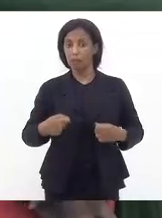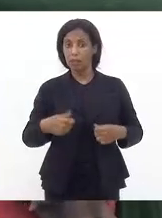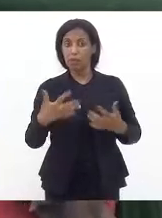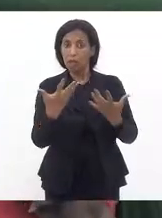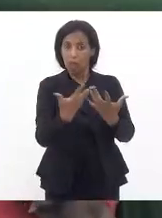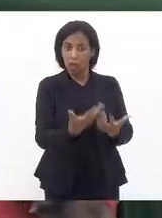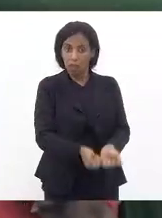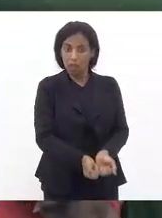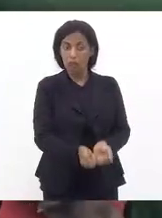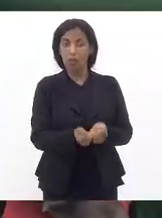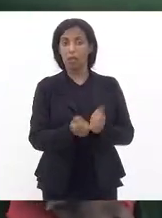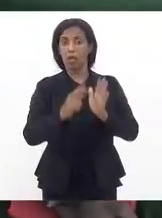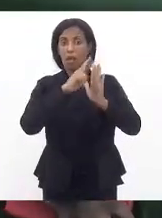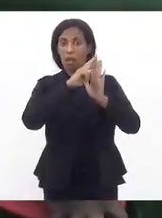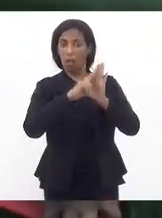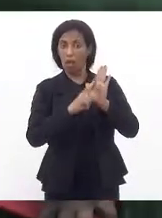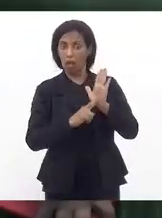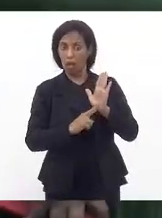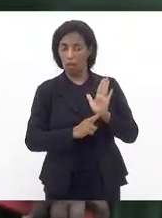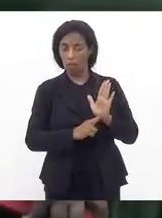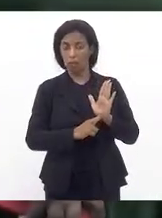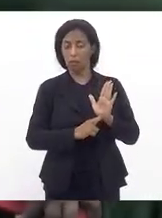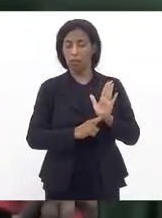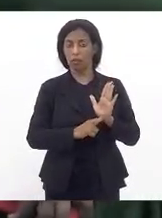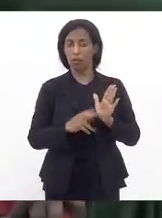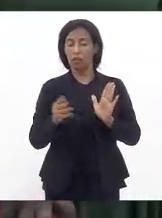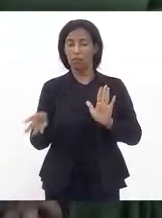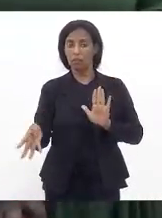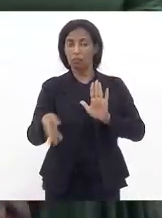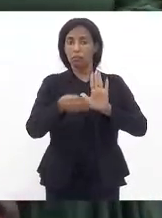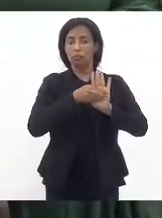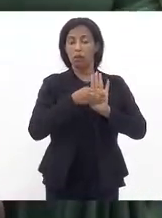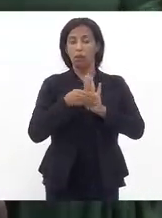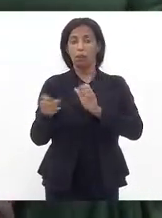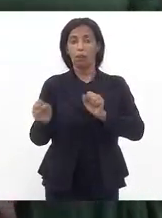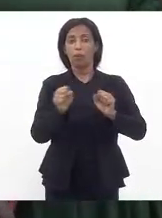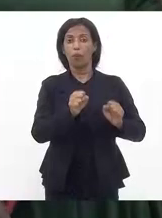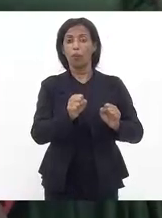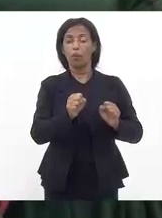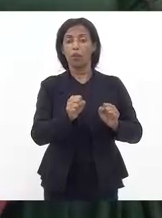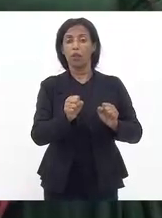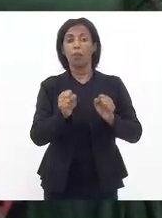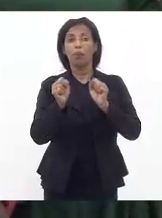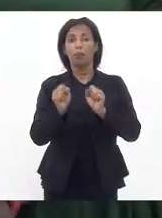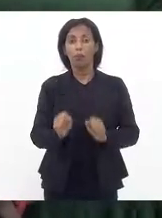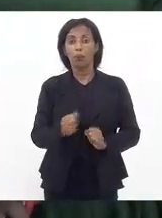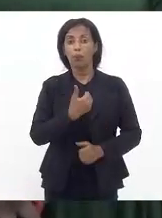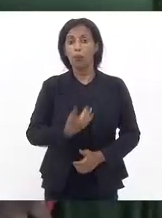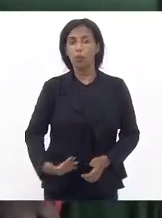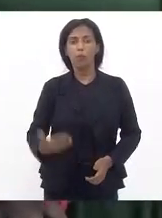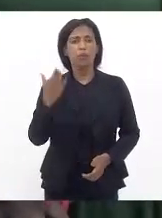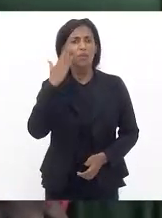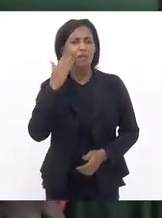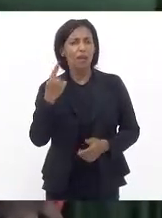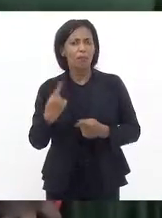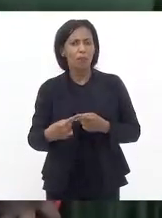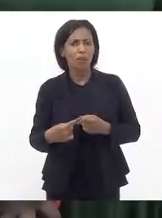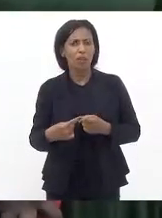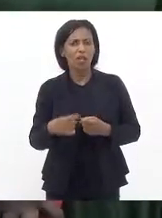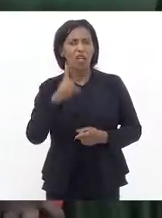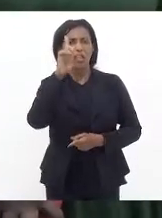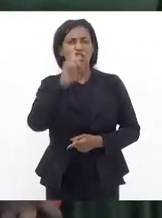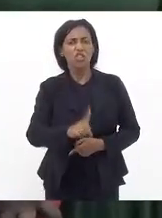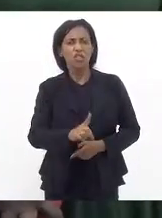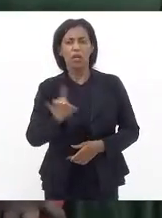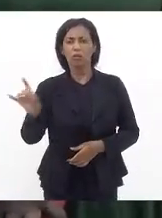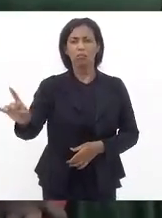se submeter a regras e restrições fixadas pelo poder público e sabe porque Deputado da tia Ju que a liberdades e